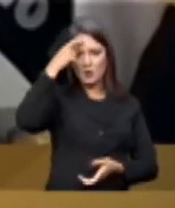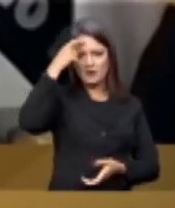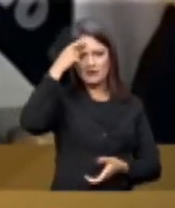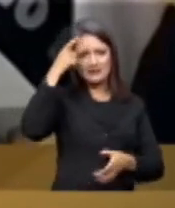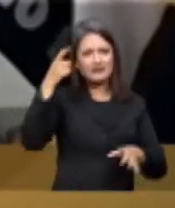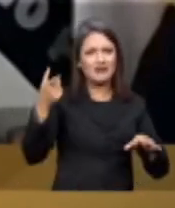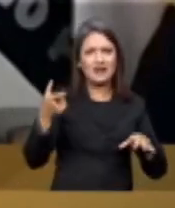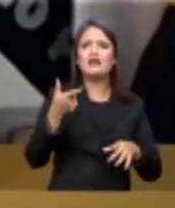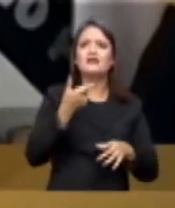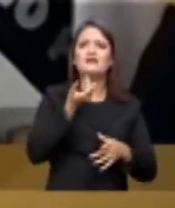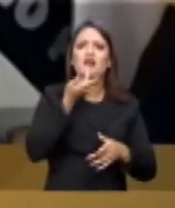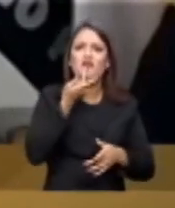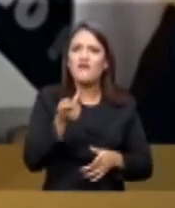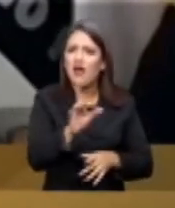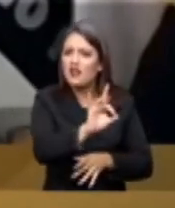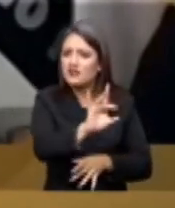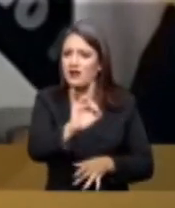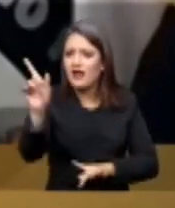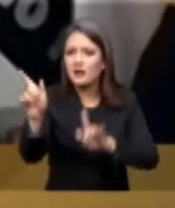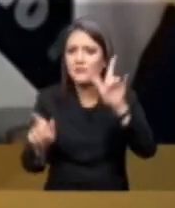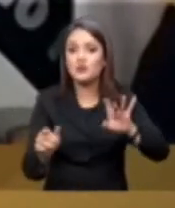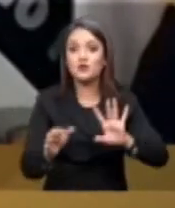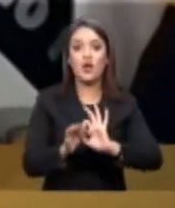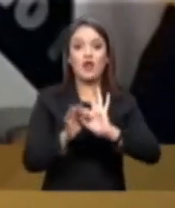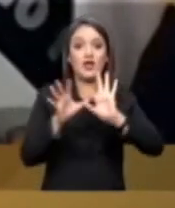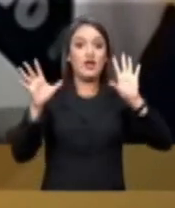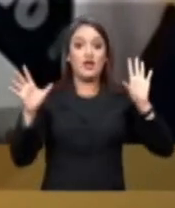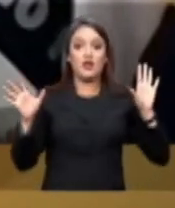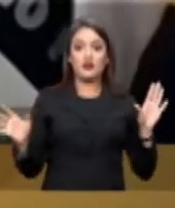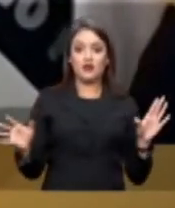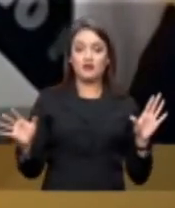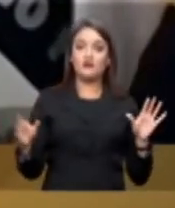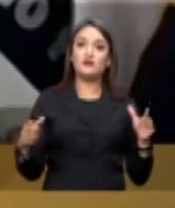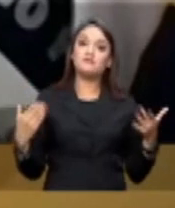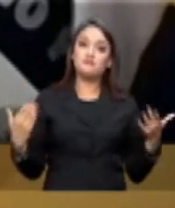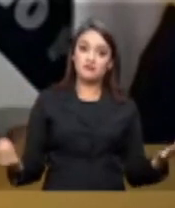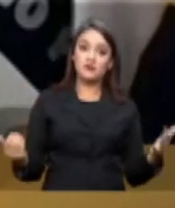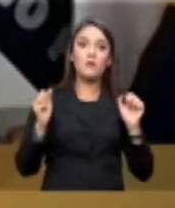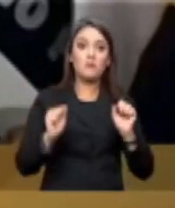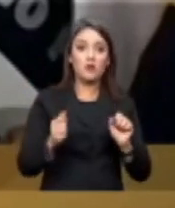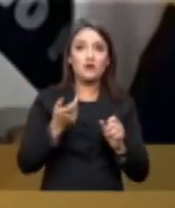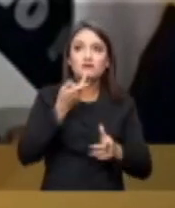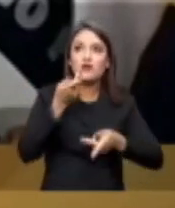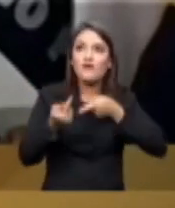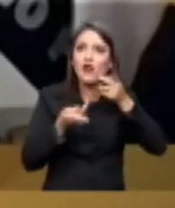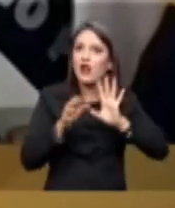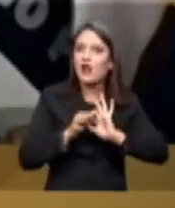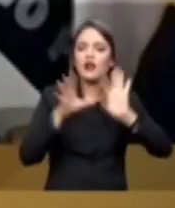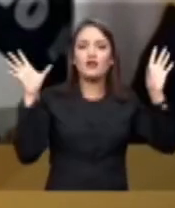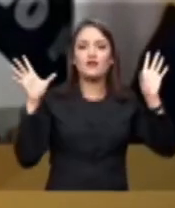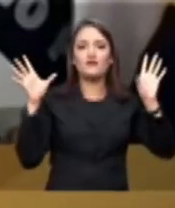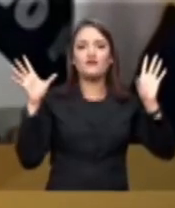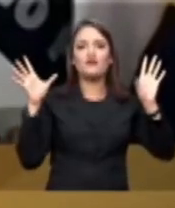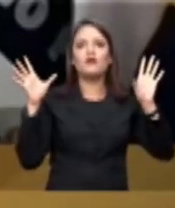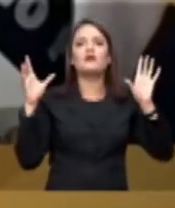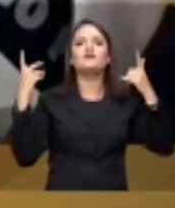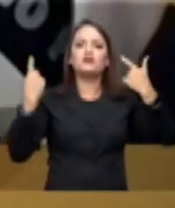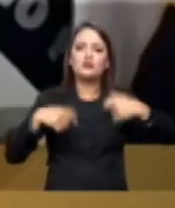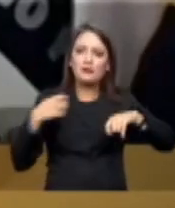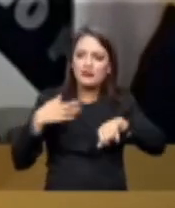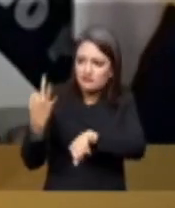cada cidadão. E o verdadeiro bem da livre manifestação do pensamento só frutifica na boa terra da